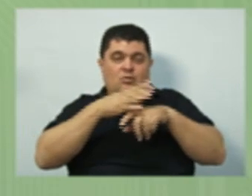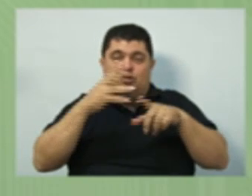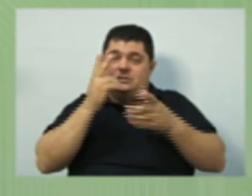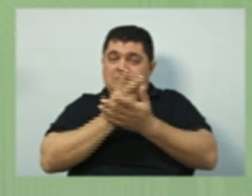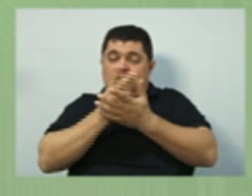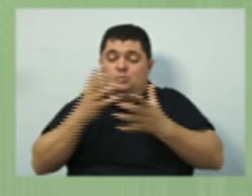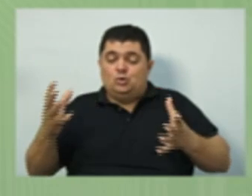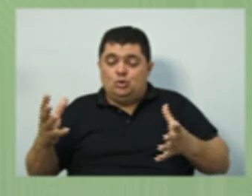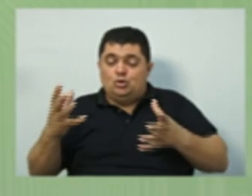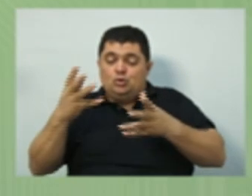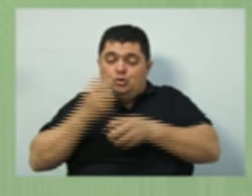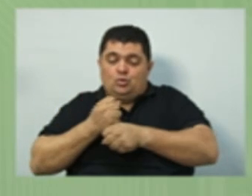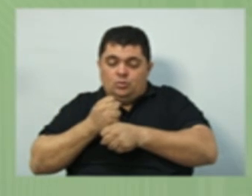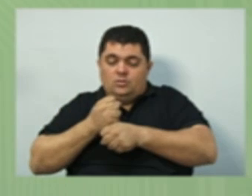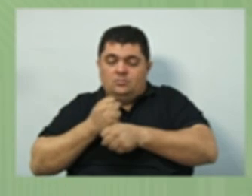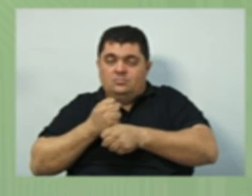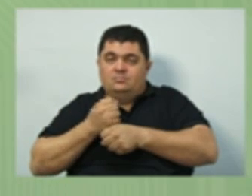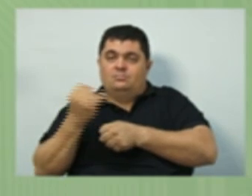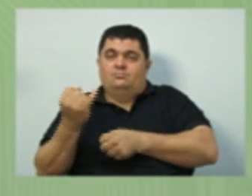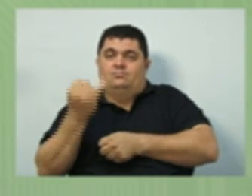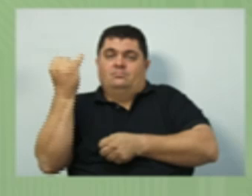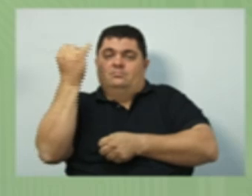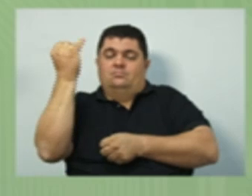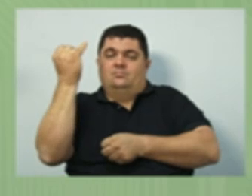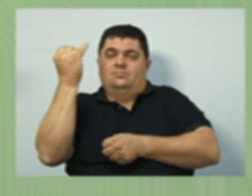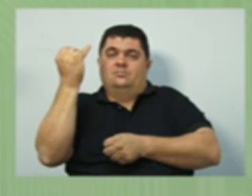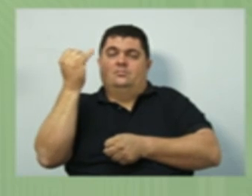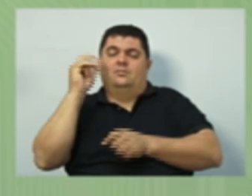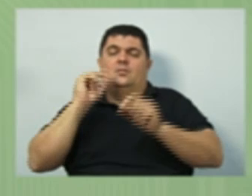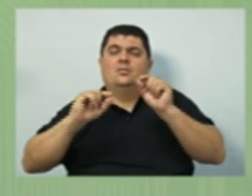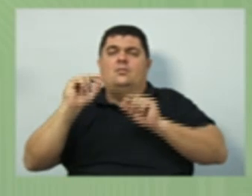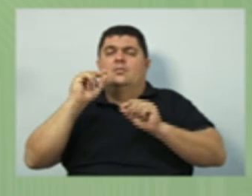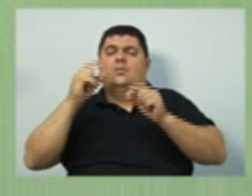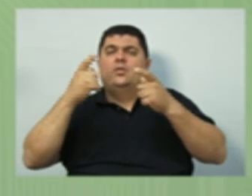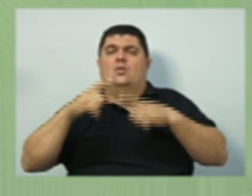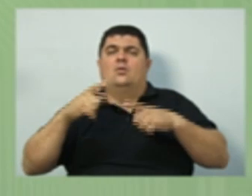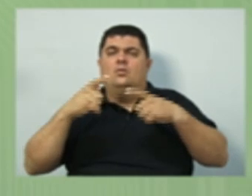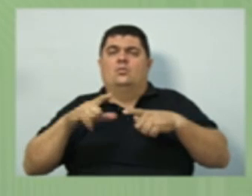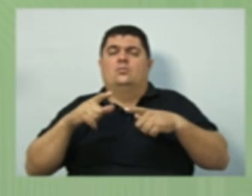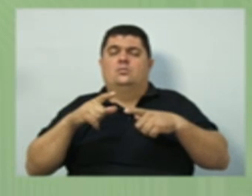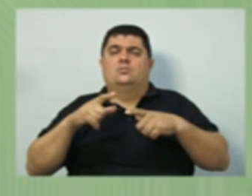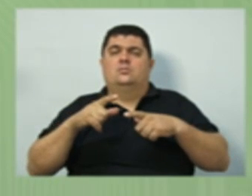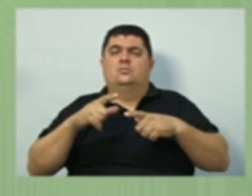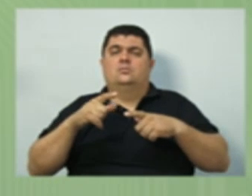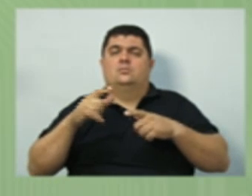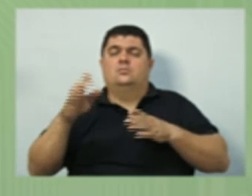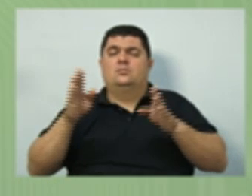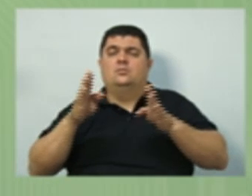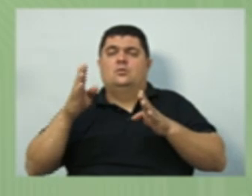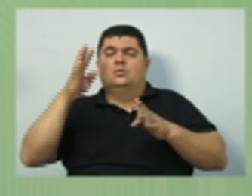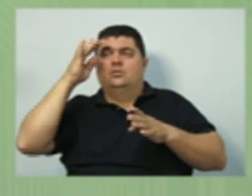prática. Esta é a questão, em que momento as duas se